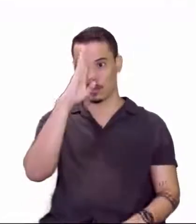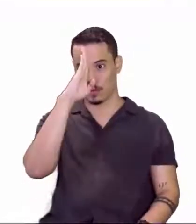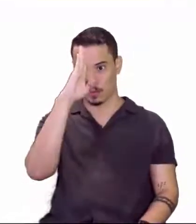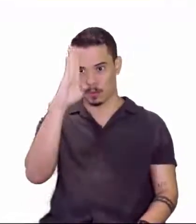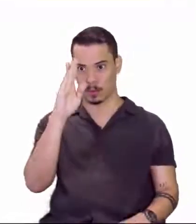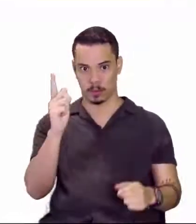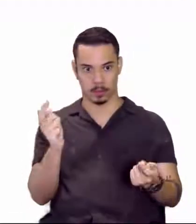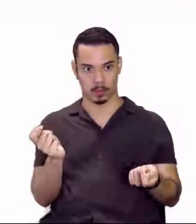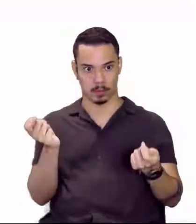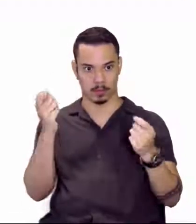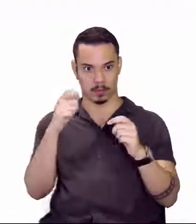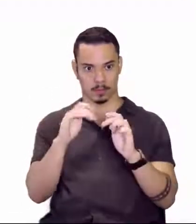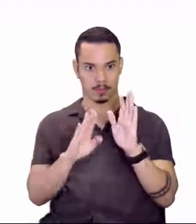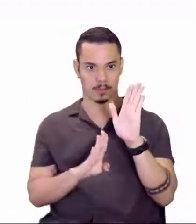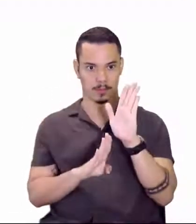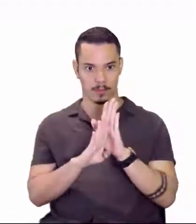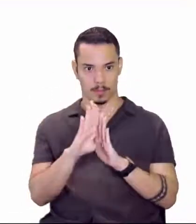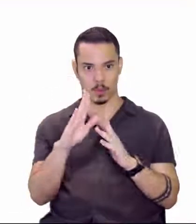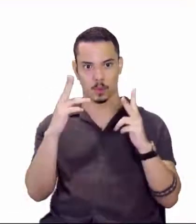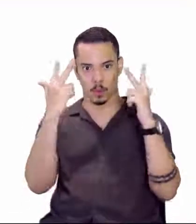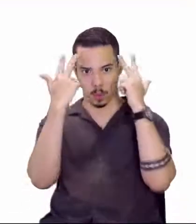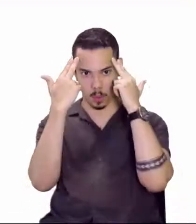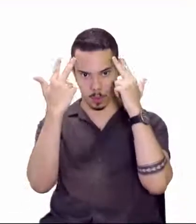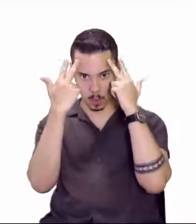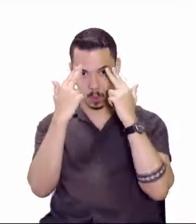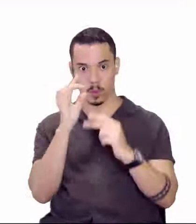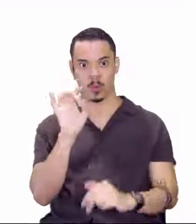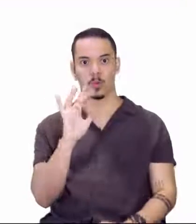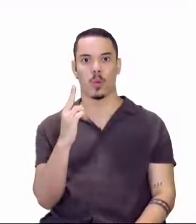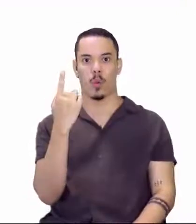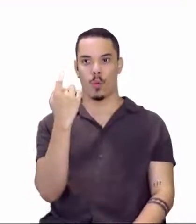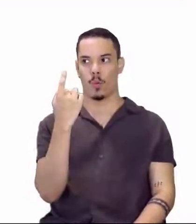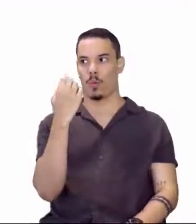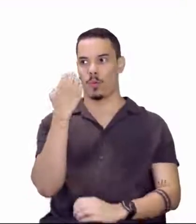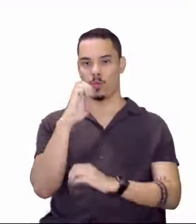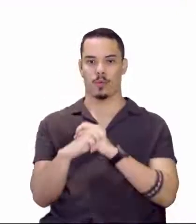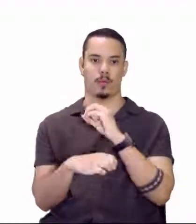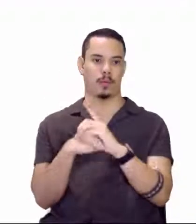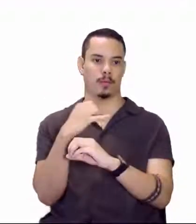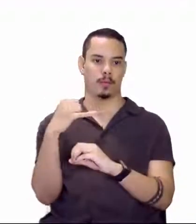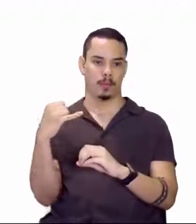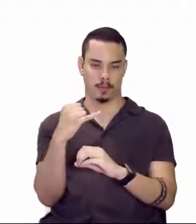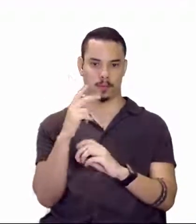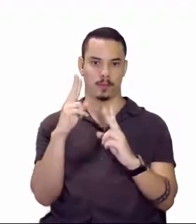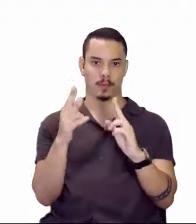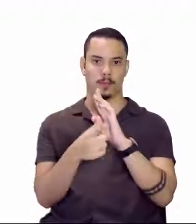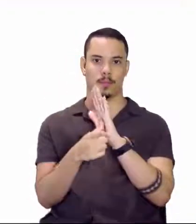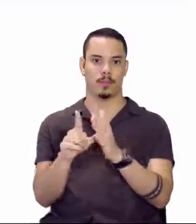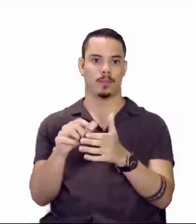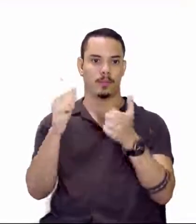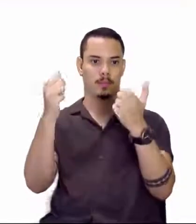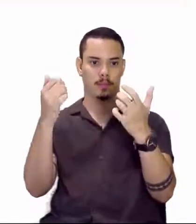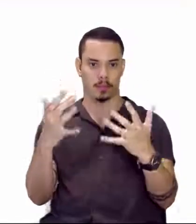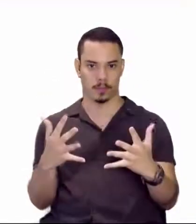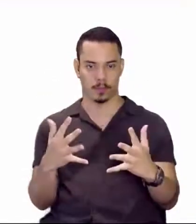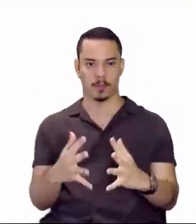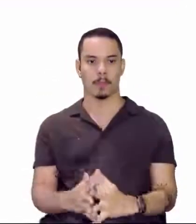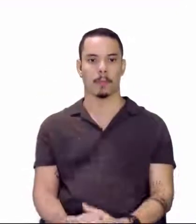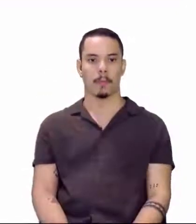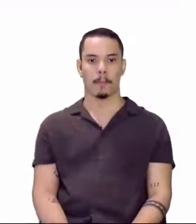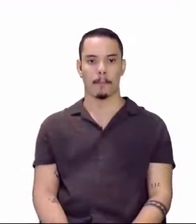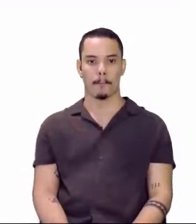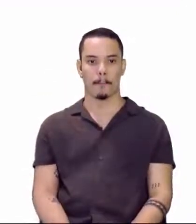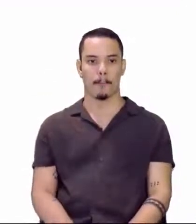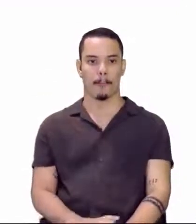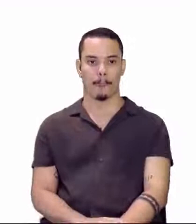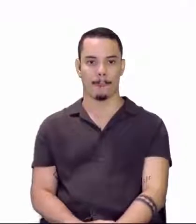possui um nível de energia comum com apenas um elétron, conforme eu abordei para você. No entanto,